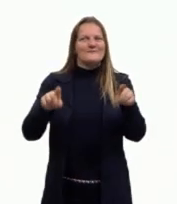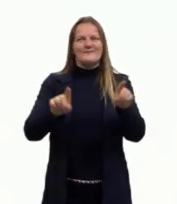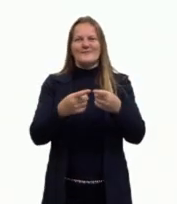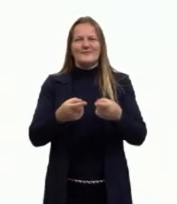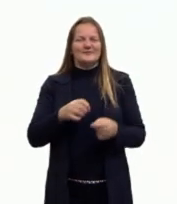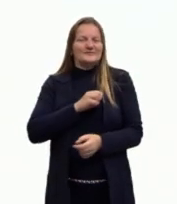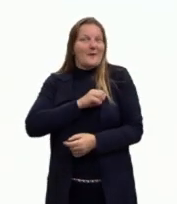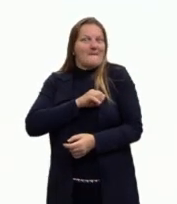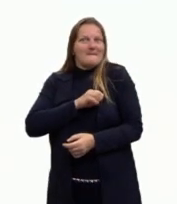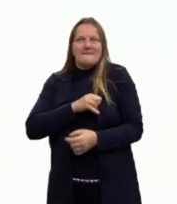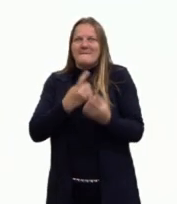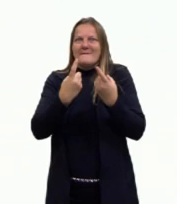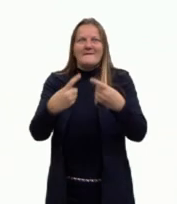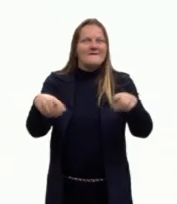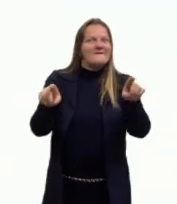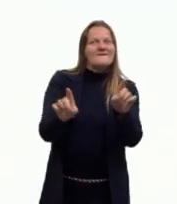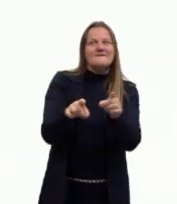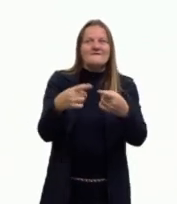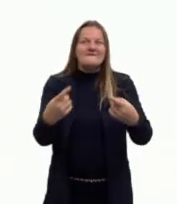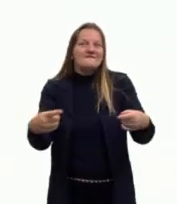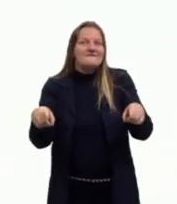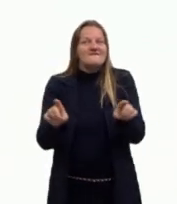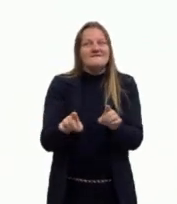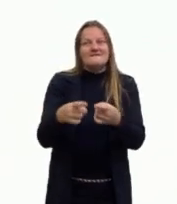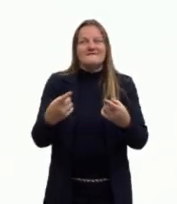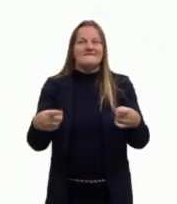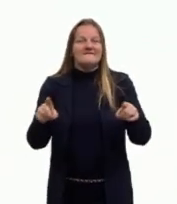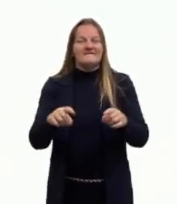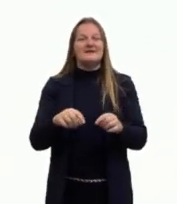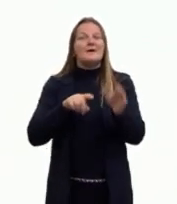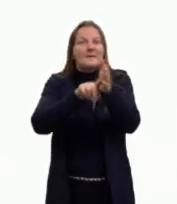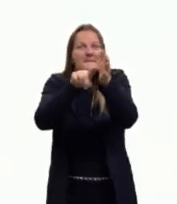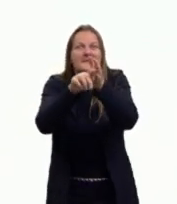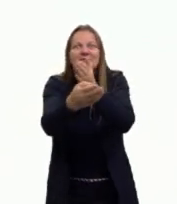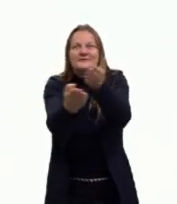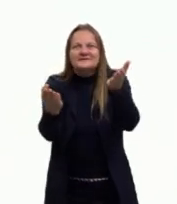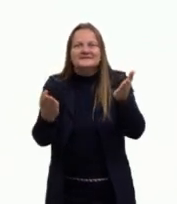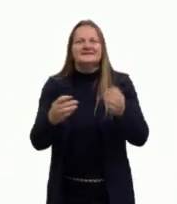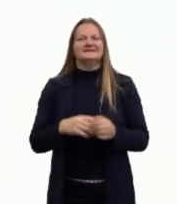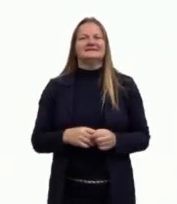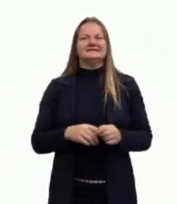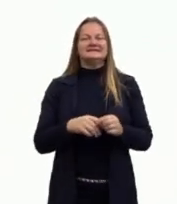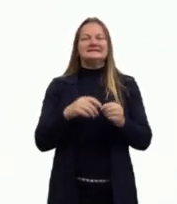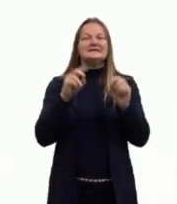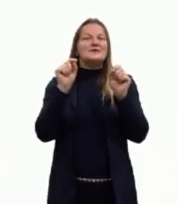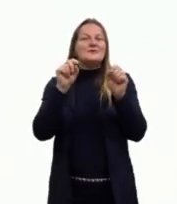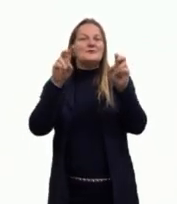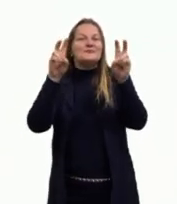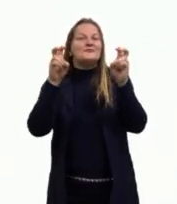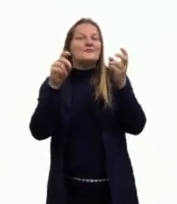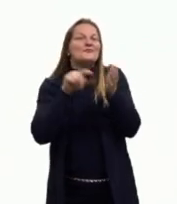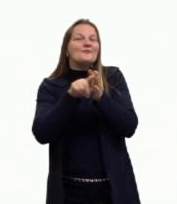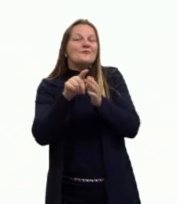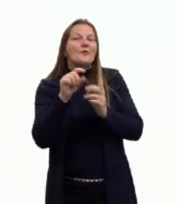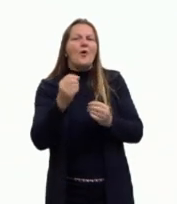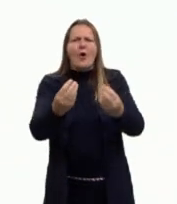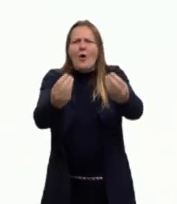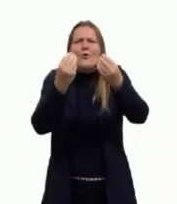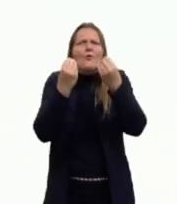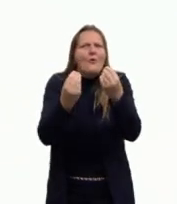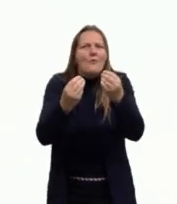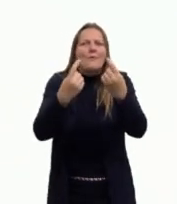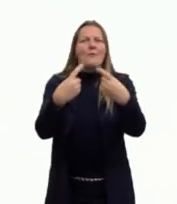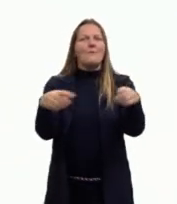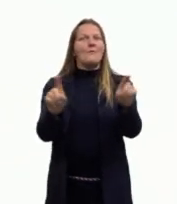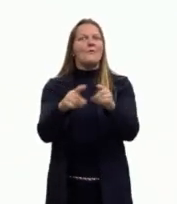E a minha pergunta para vocês que eu deixei como pergunta motivadora da nossa aula é como a música